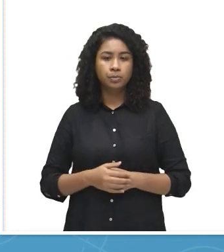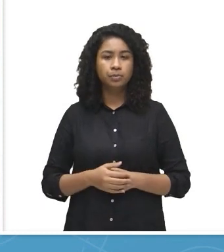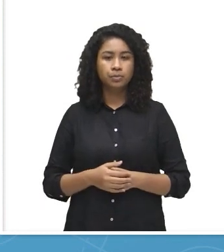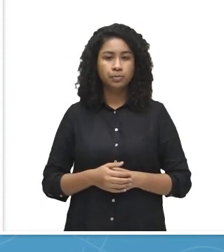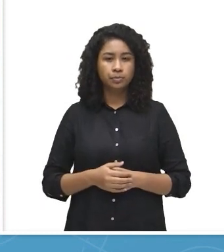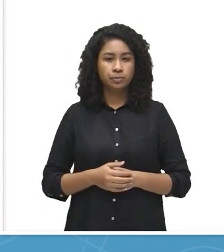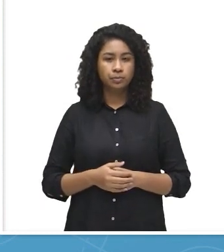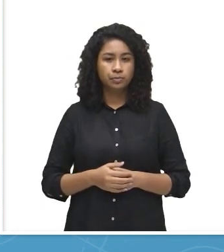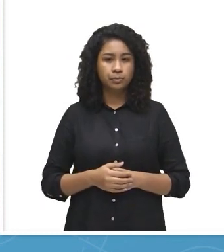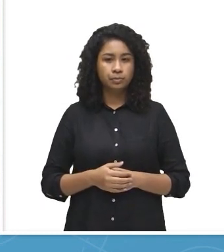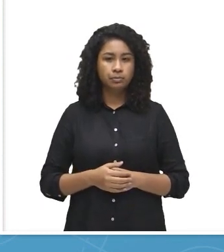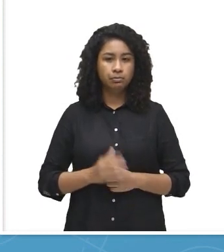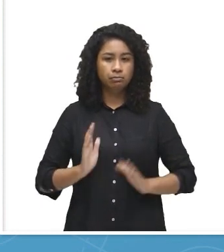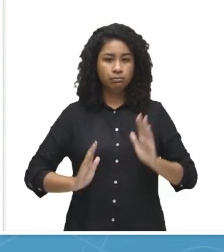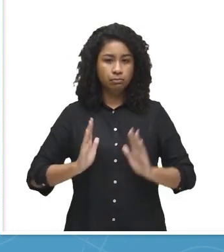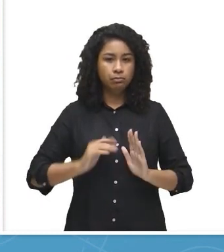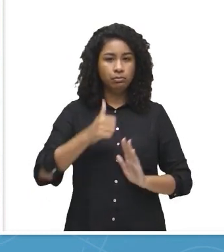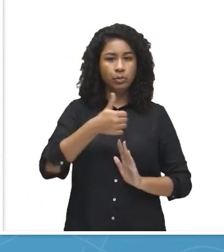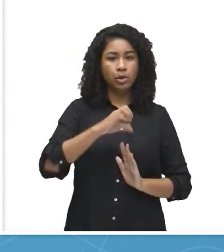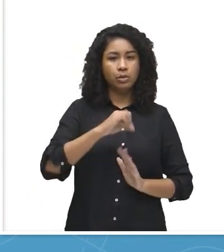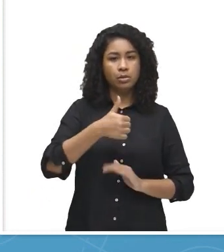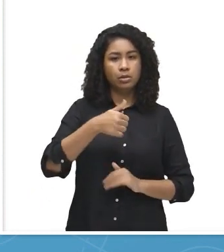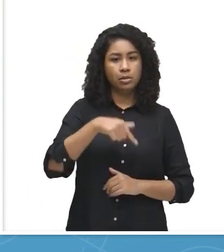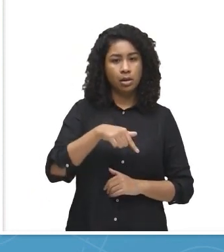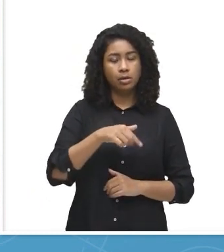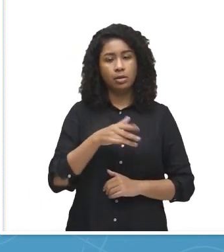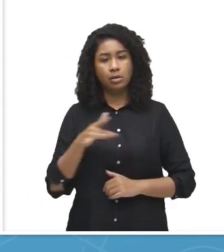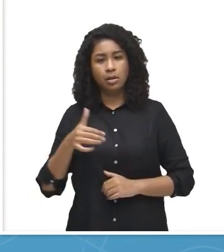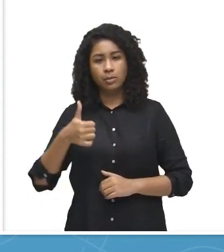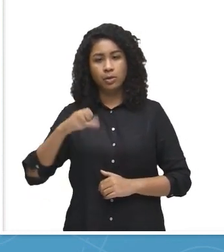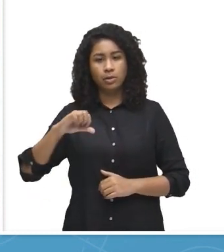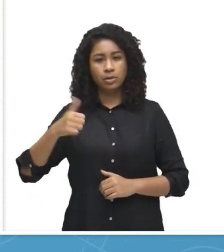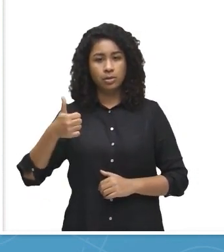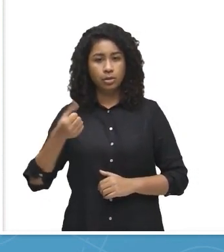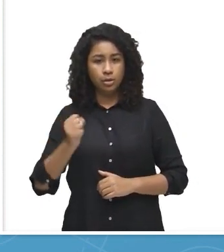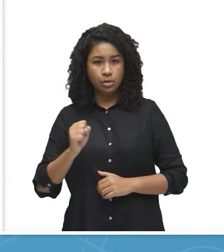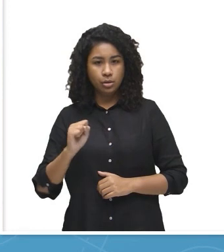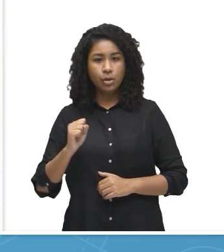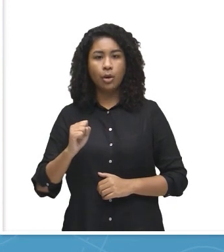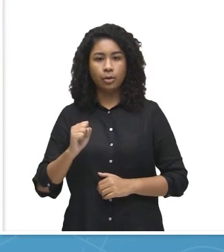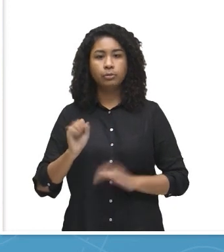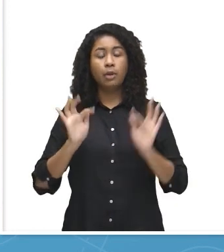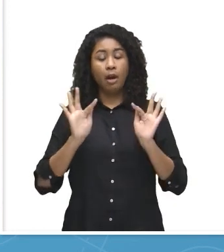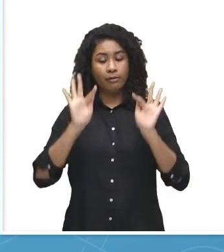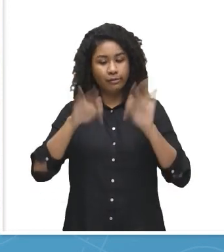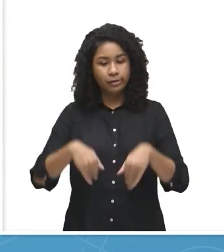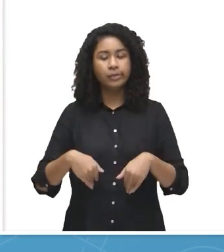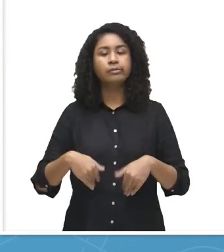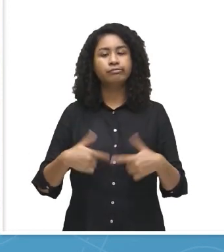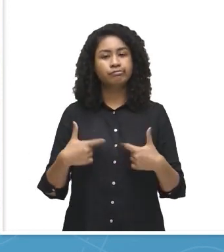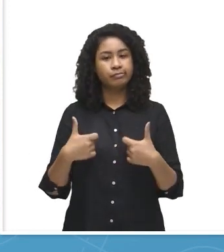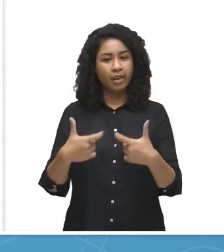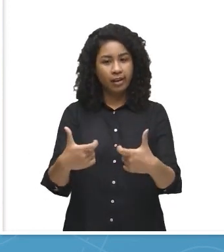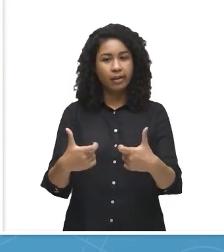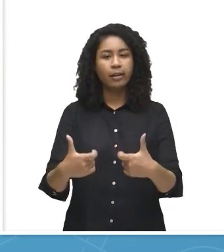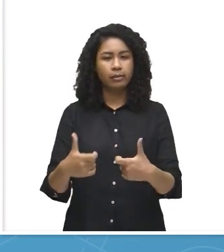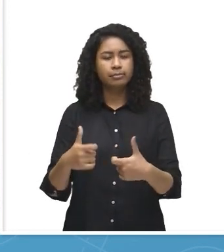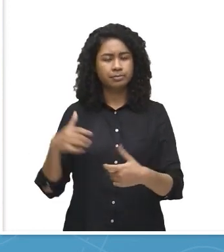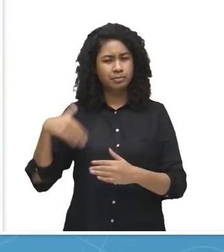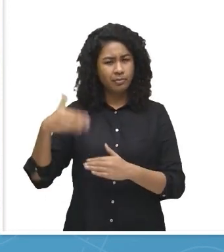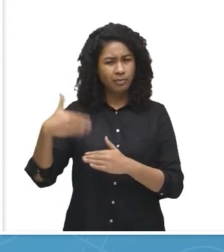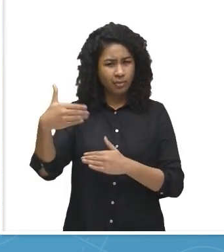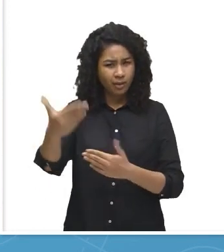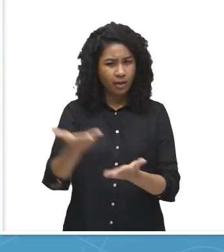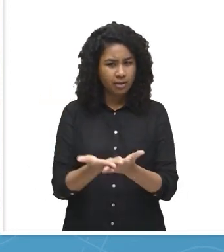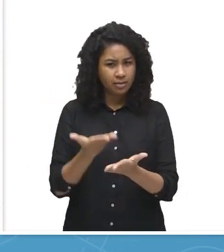de 1917 até 1918, que culminou com o fim da guerra, que a gente vai estudar nas próximas aulas como é